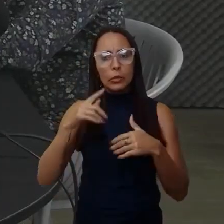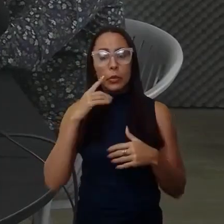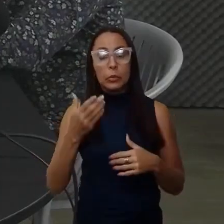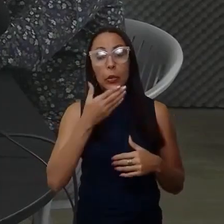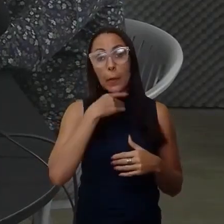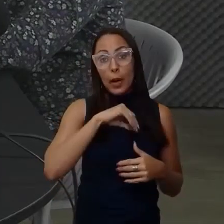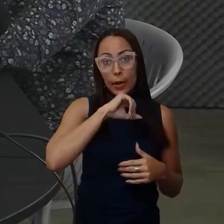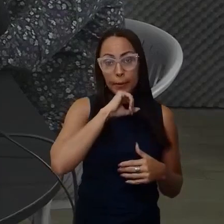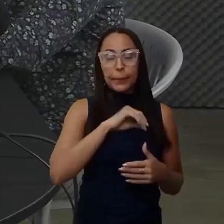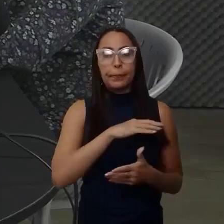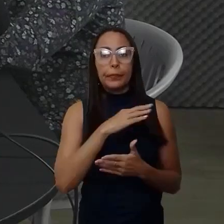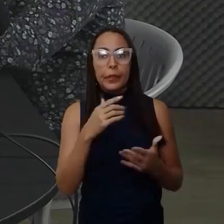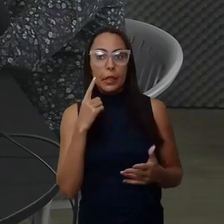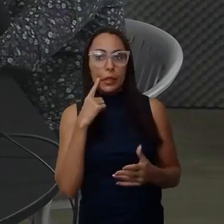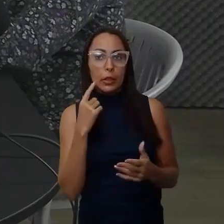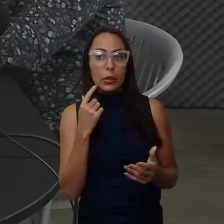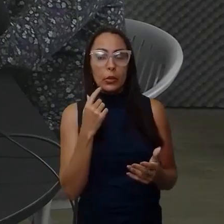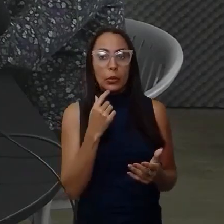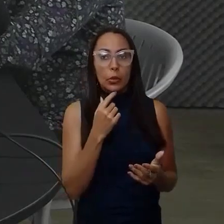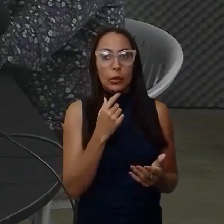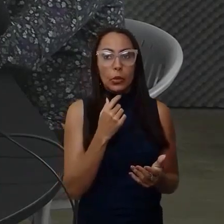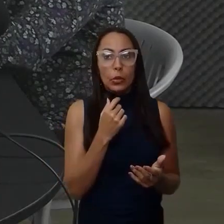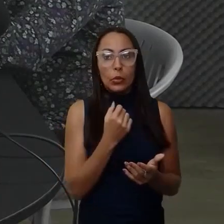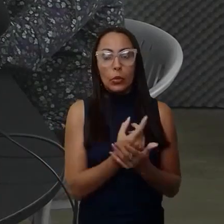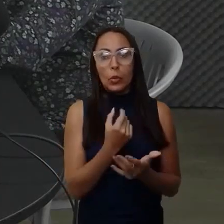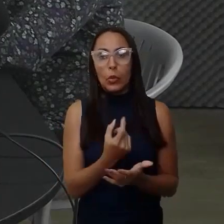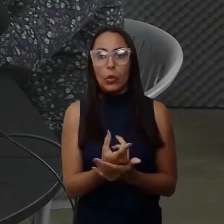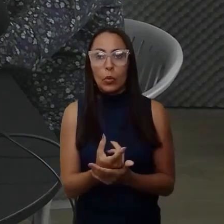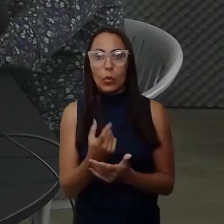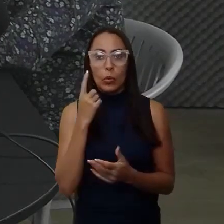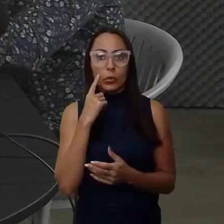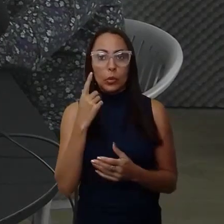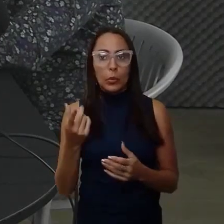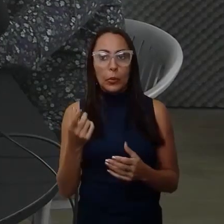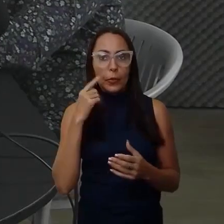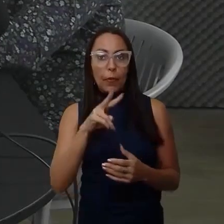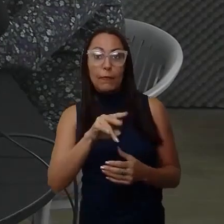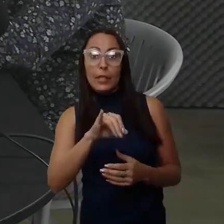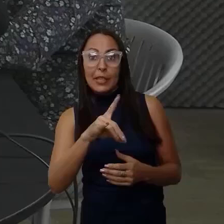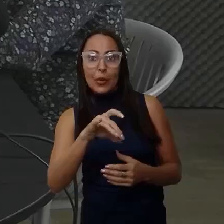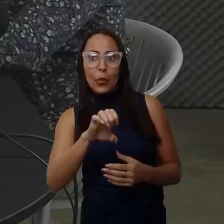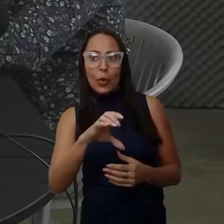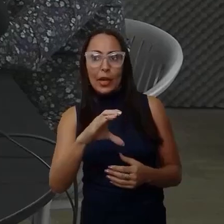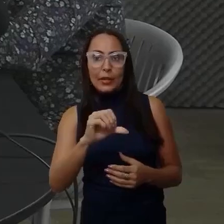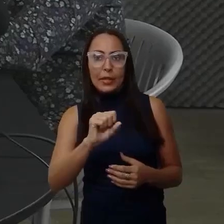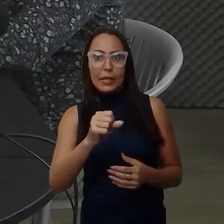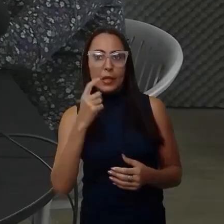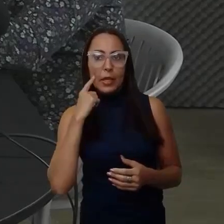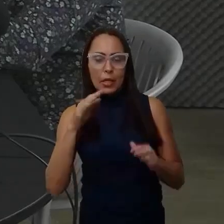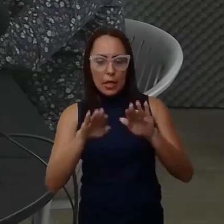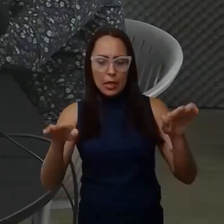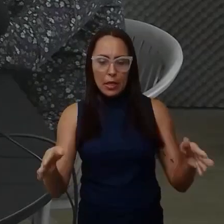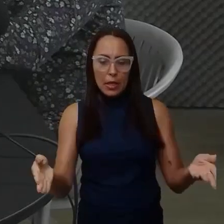foi o cara que comprou eu lembro quando ele comprou um videocassete. sabe? E trouxe para casa. E eu